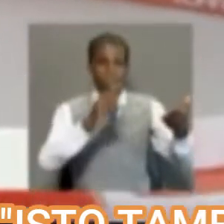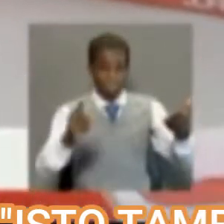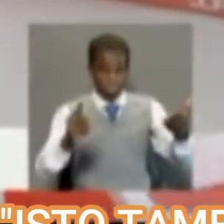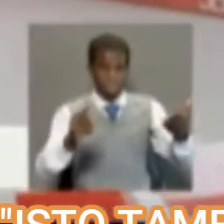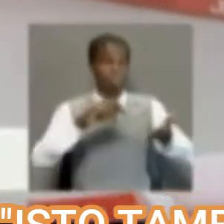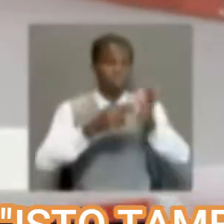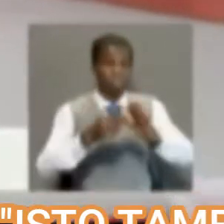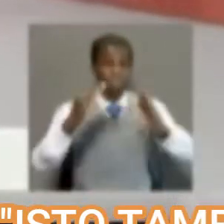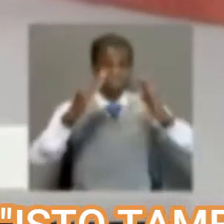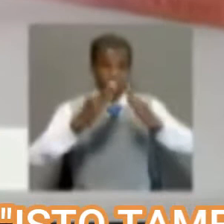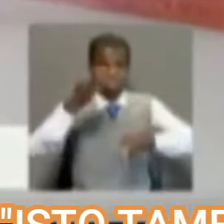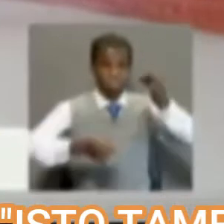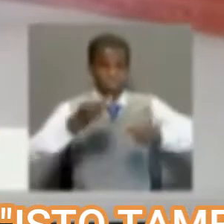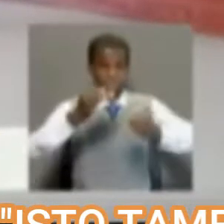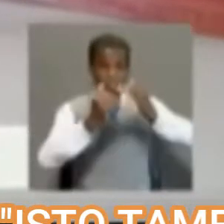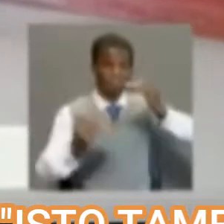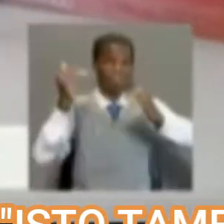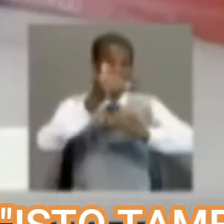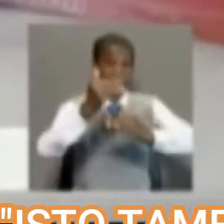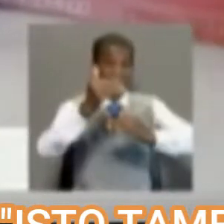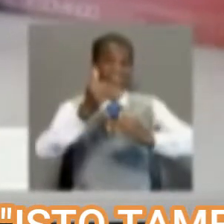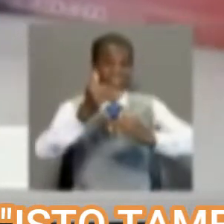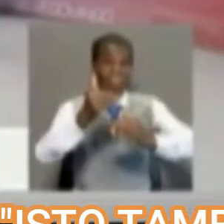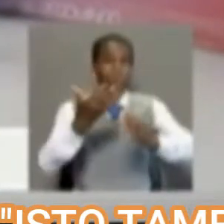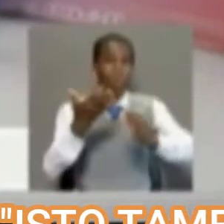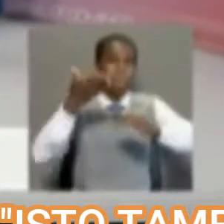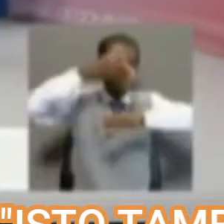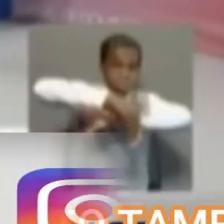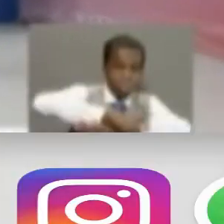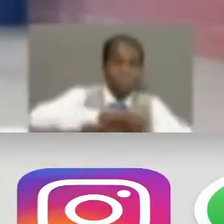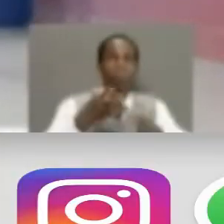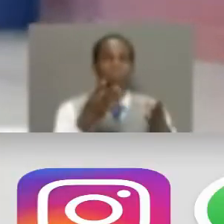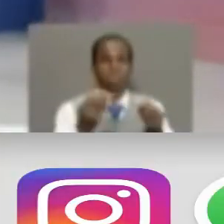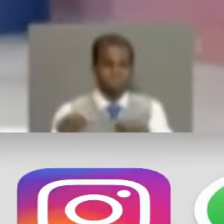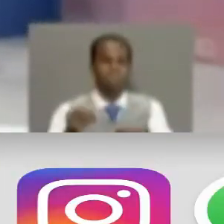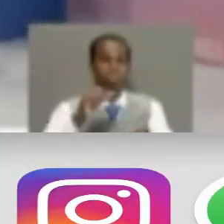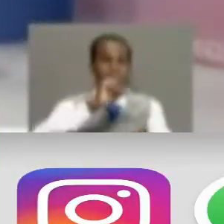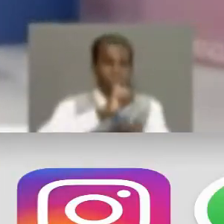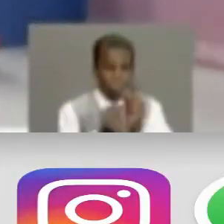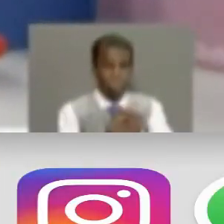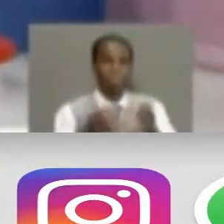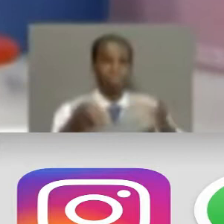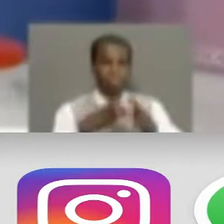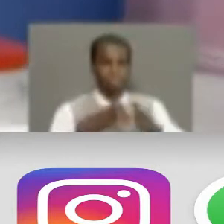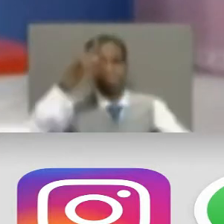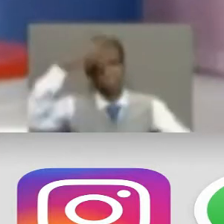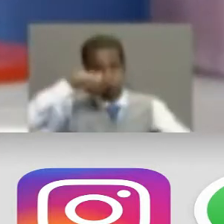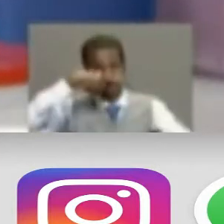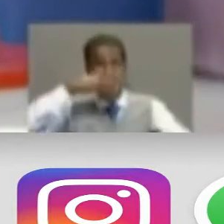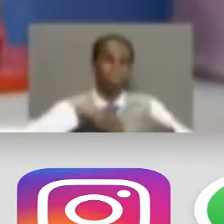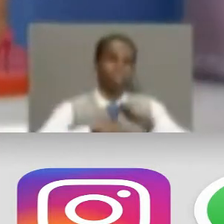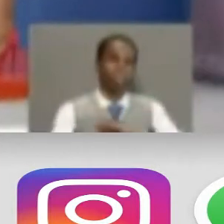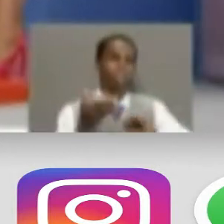interno. E um outro elemento, que, dentre vários muito importantes que esse voto vencido traz,